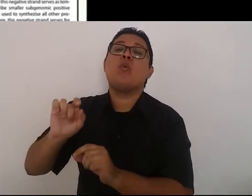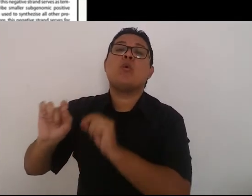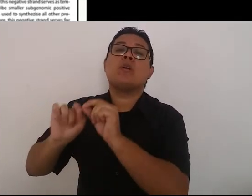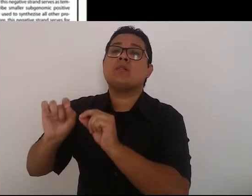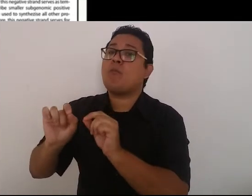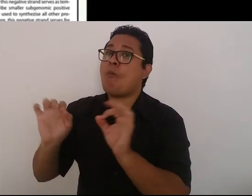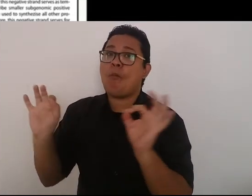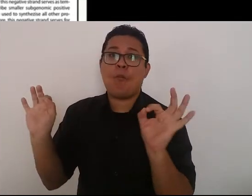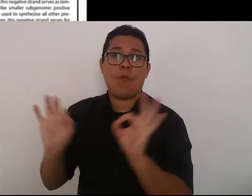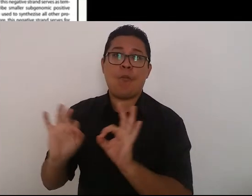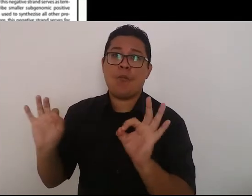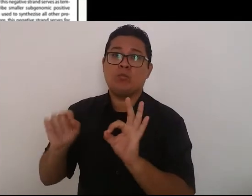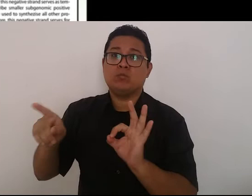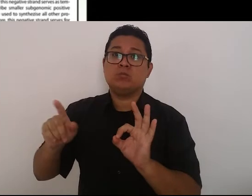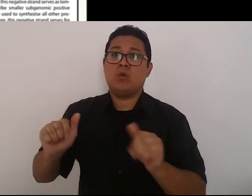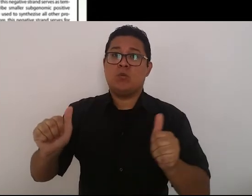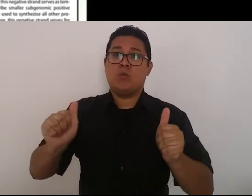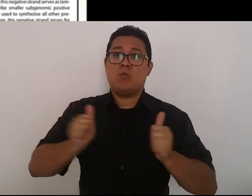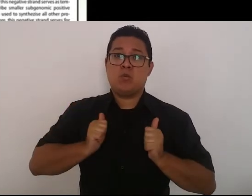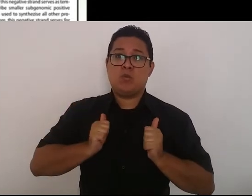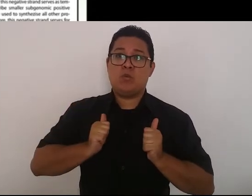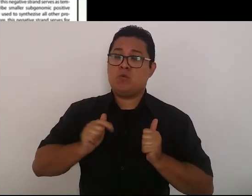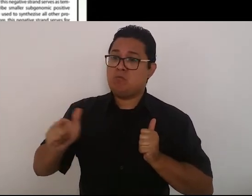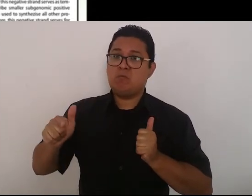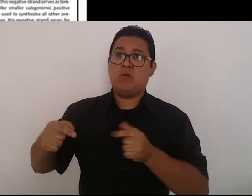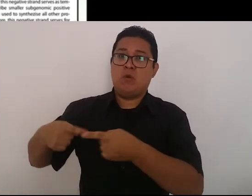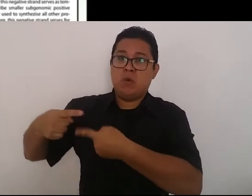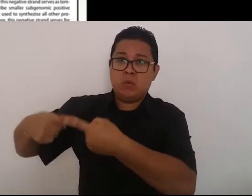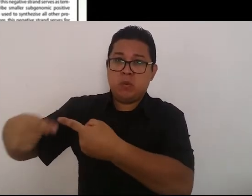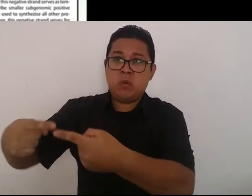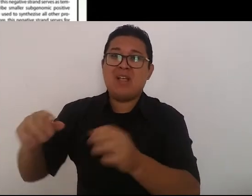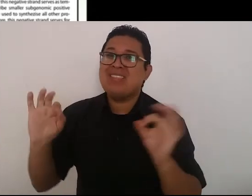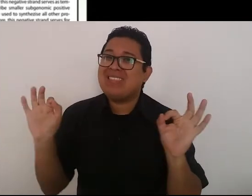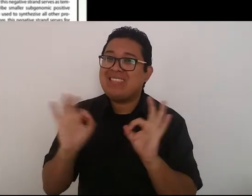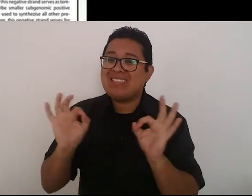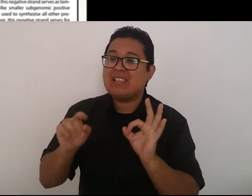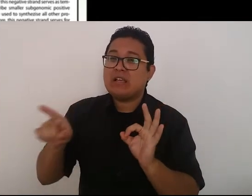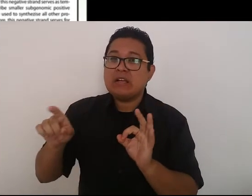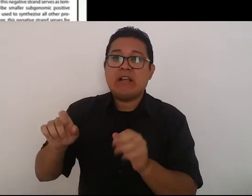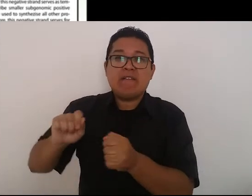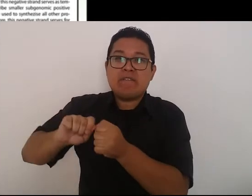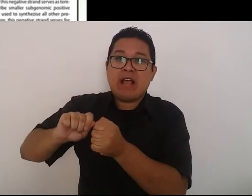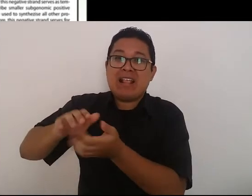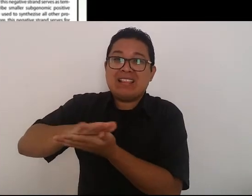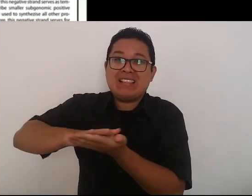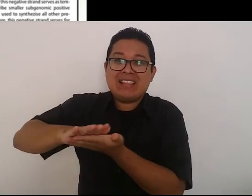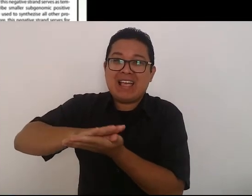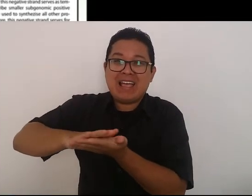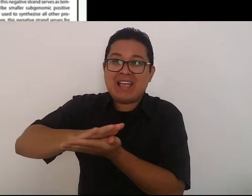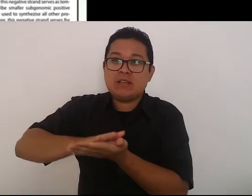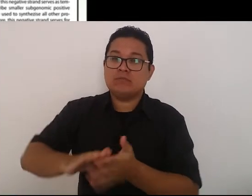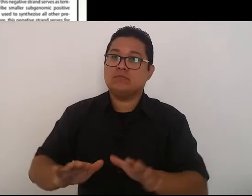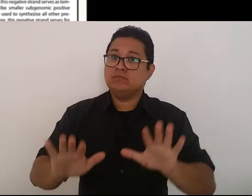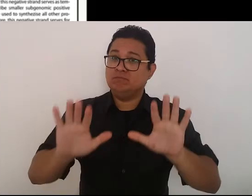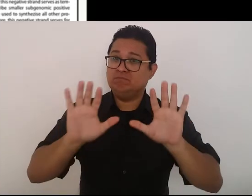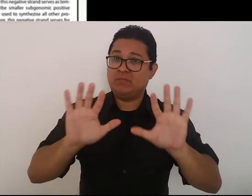reproduzem, eles são inertes. Por isso que a gente fala que eles não são vivos. Ele só